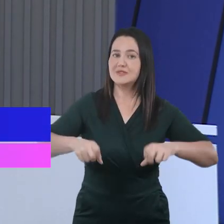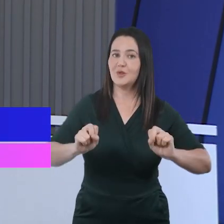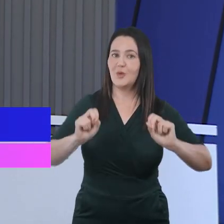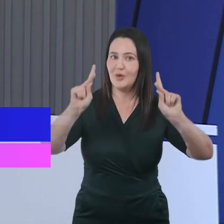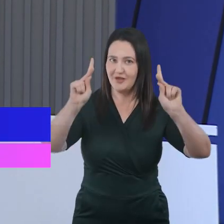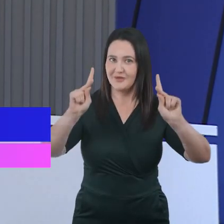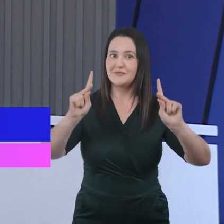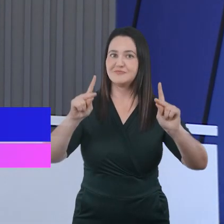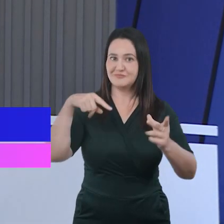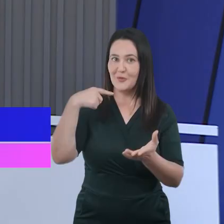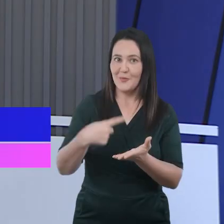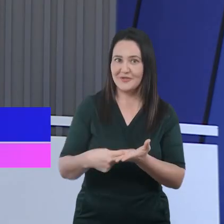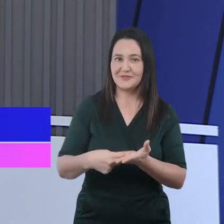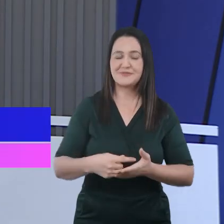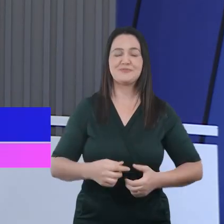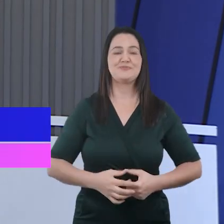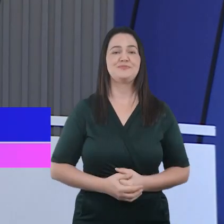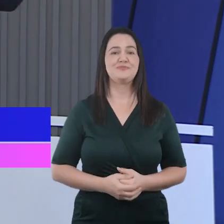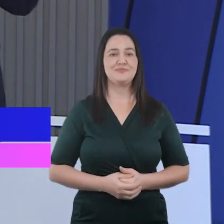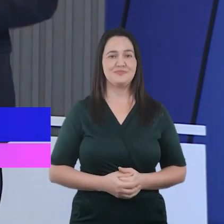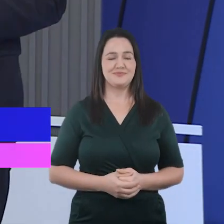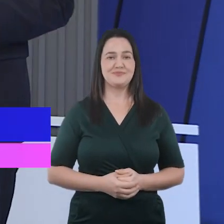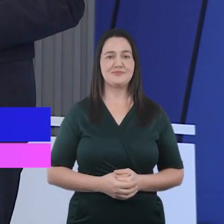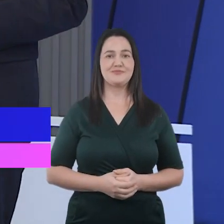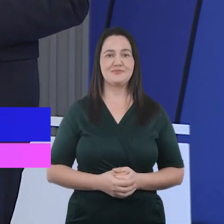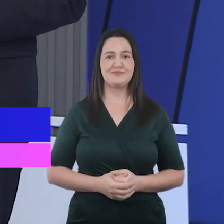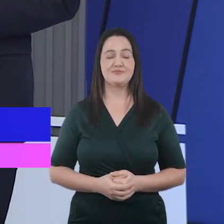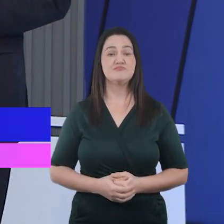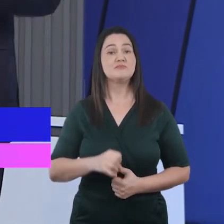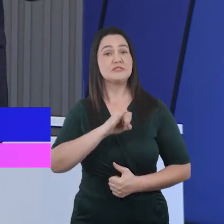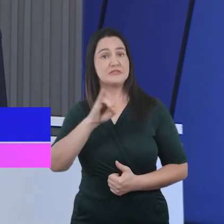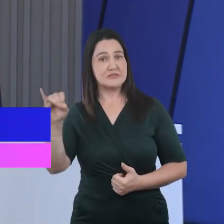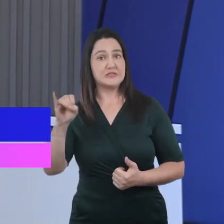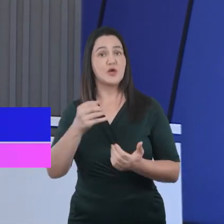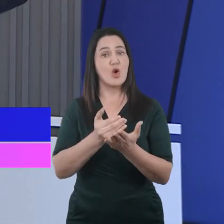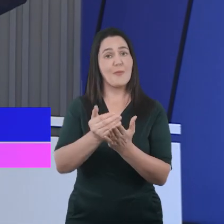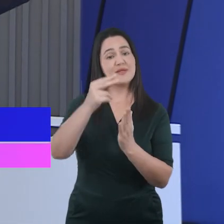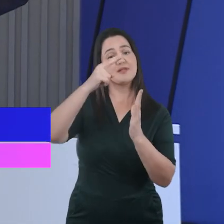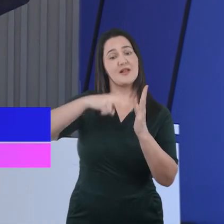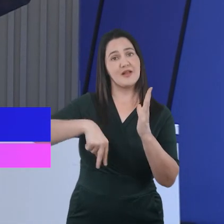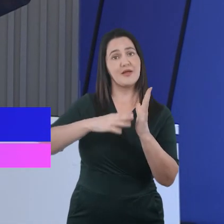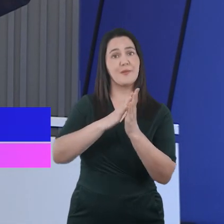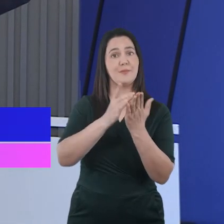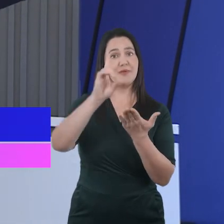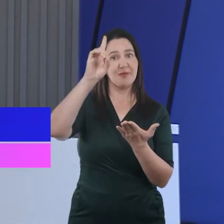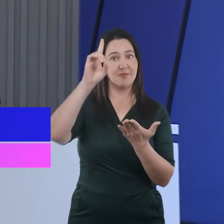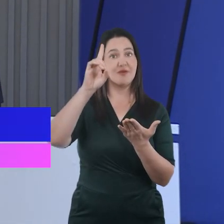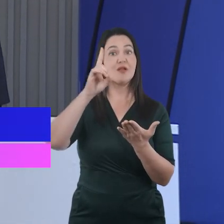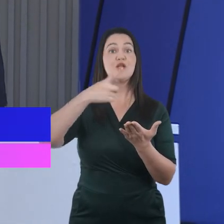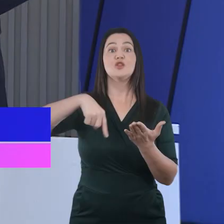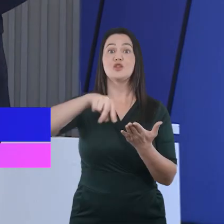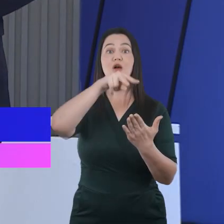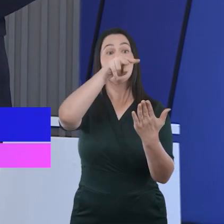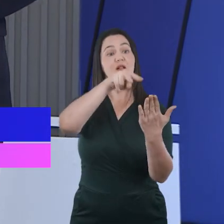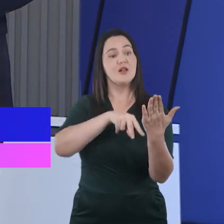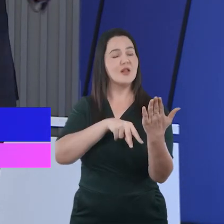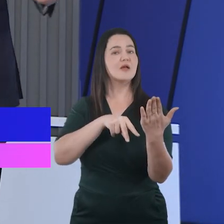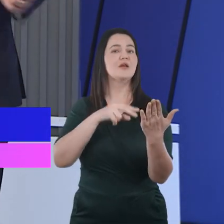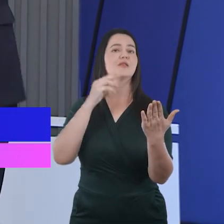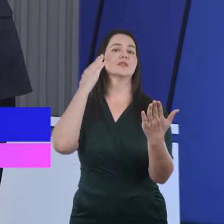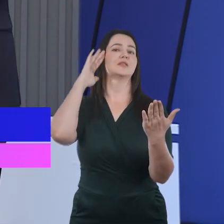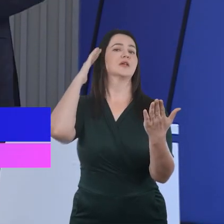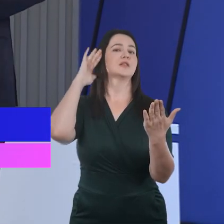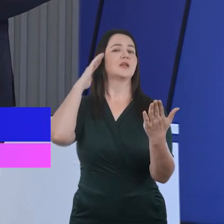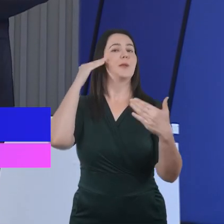no programa A Arena do Futuro, tudo começa na Palavra de Deus. E se começa na palavra,